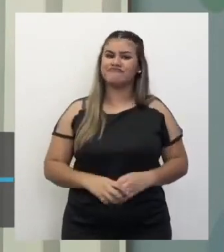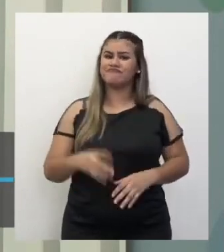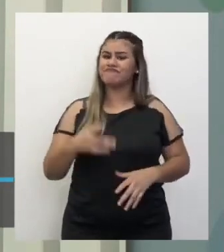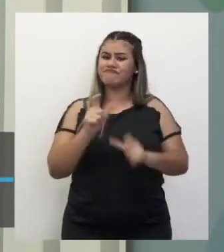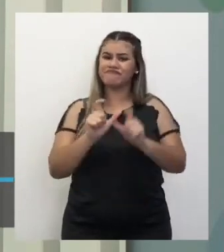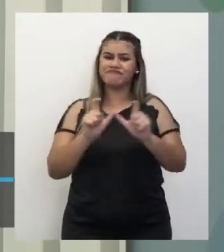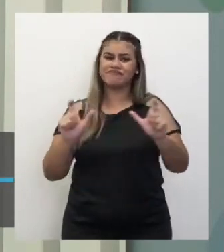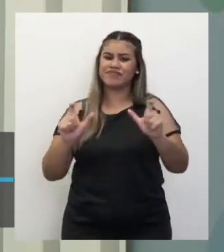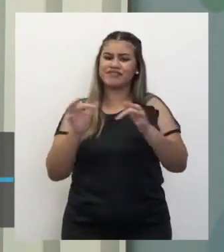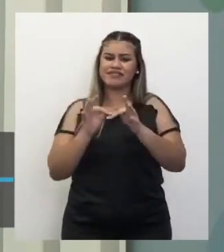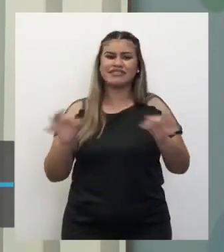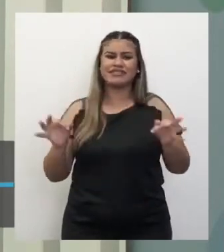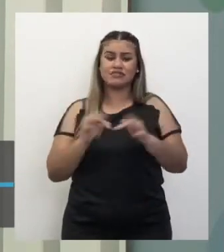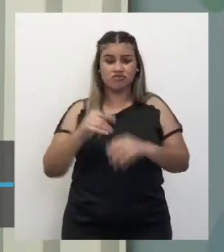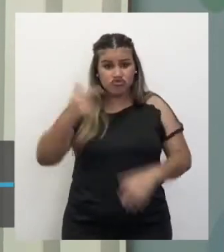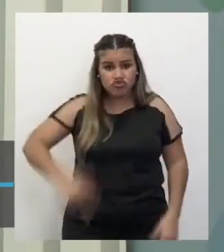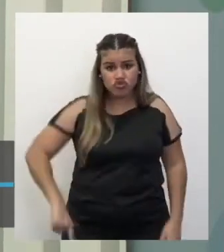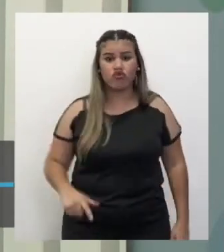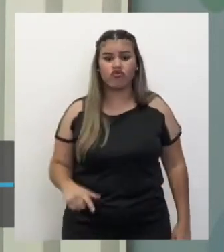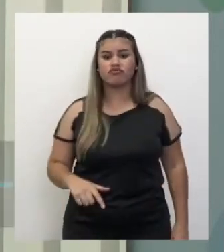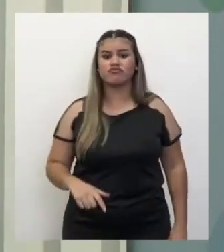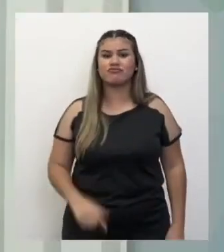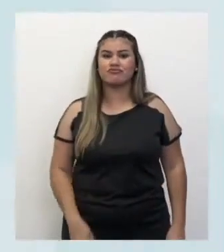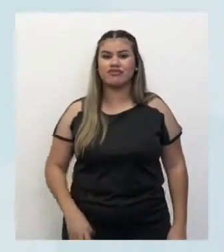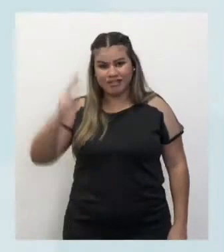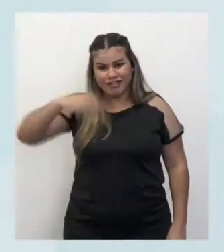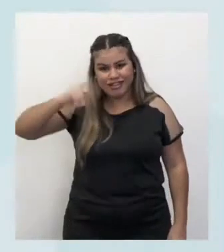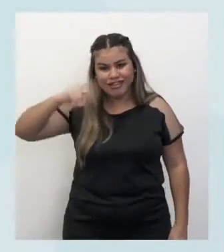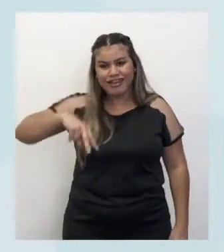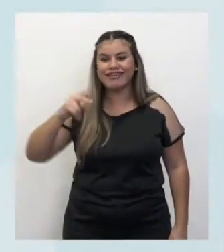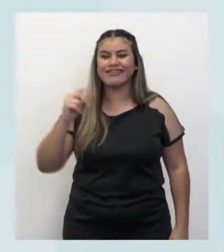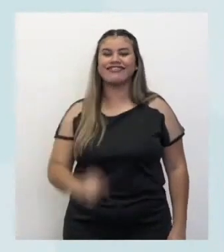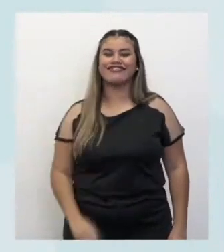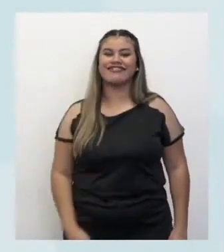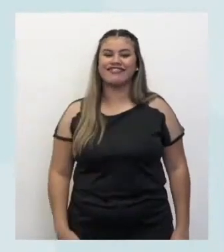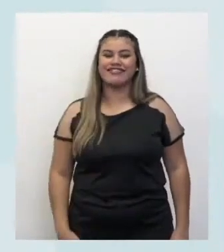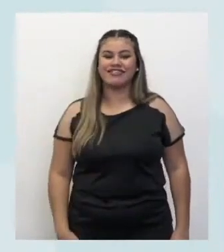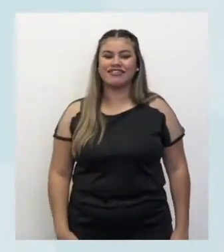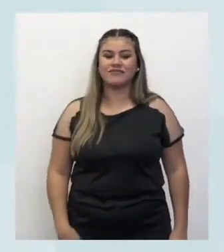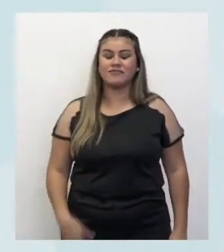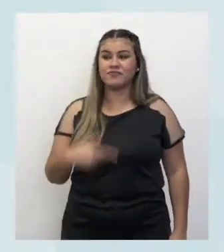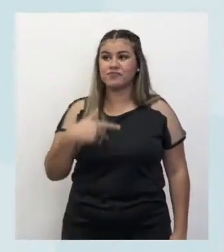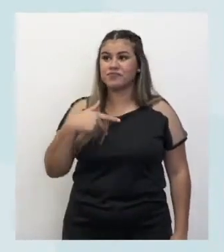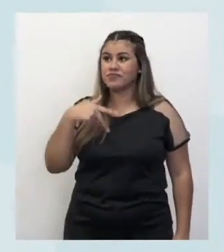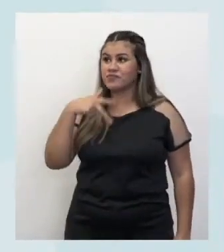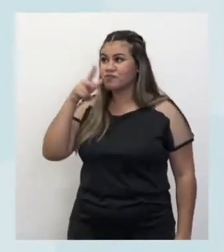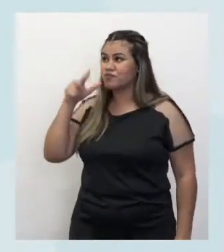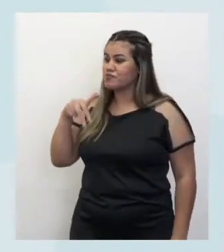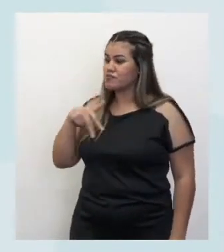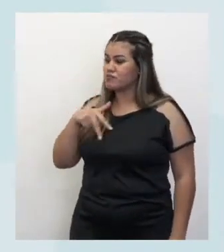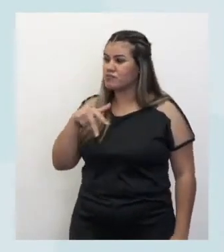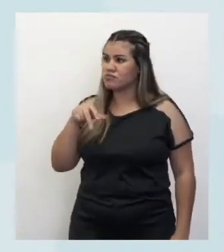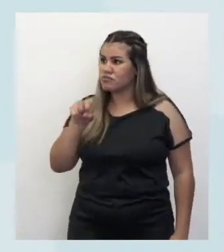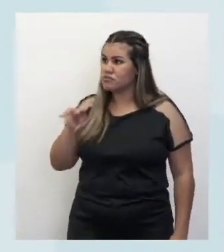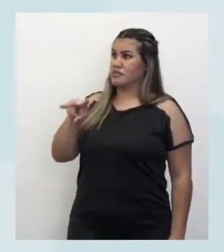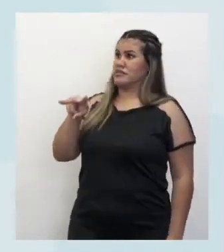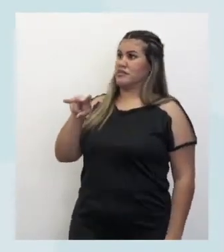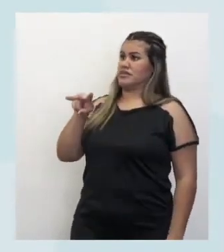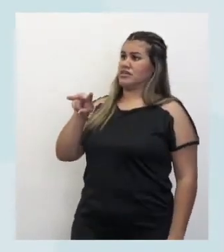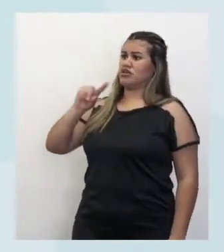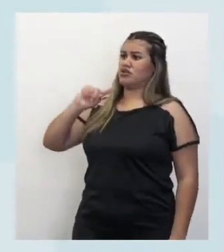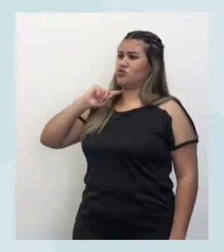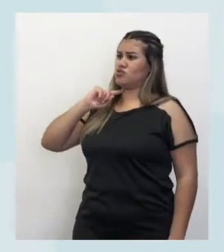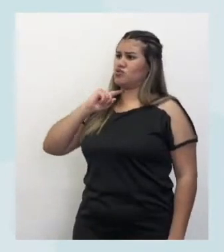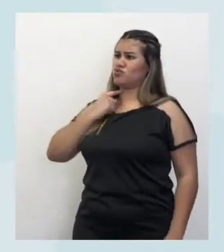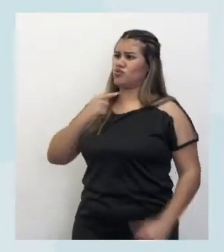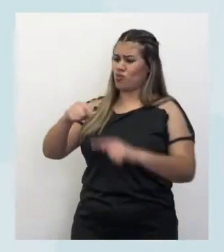vou me permitir ler mais uma vez. O Bicho, de Manuel Bandeira. Vi ontem um bicho na imundície do